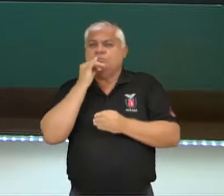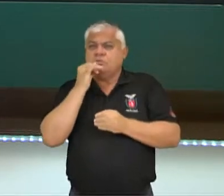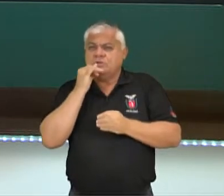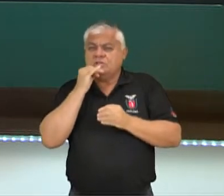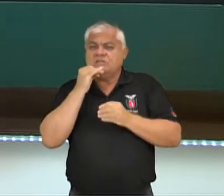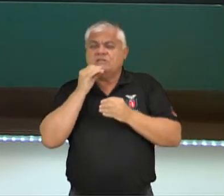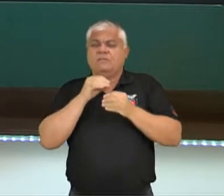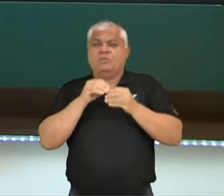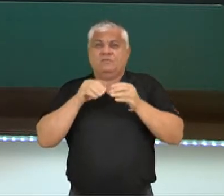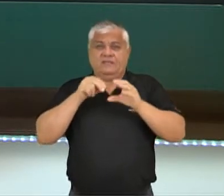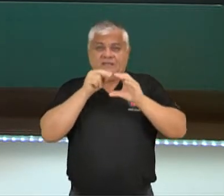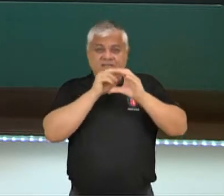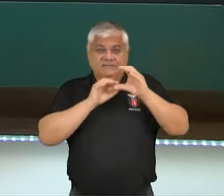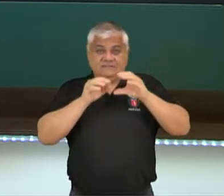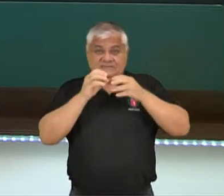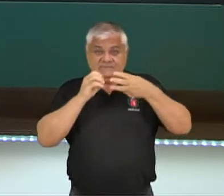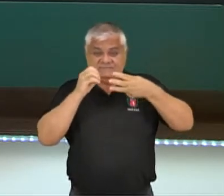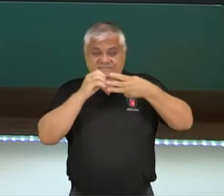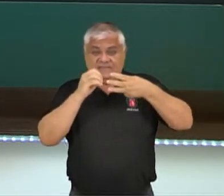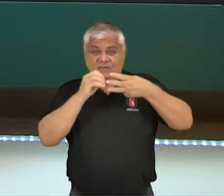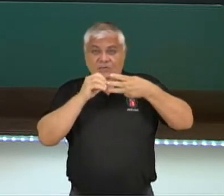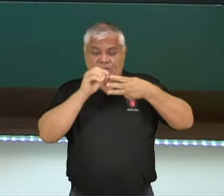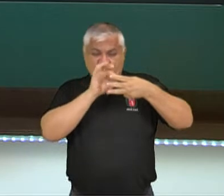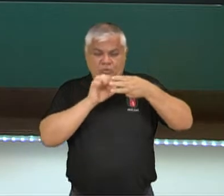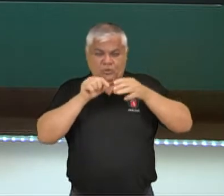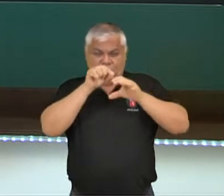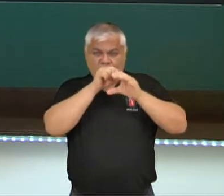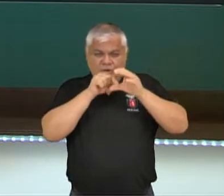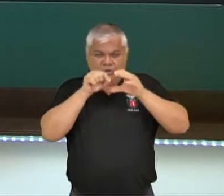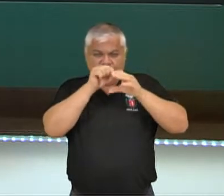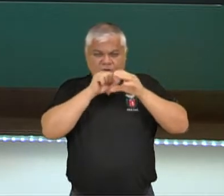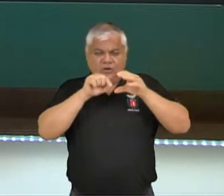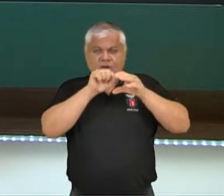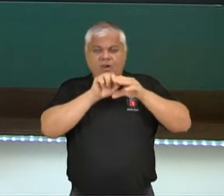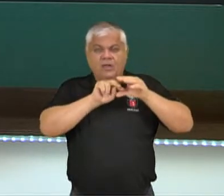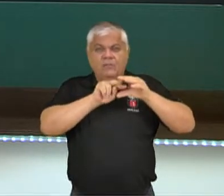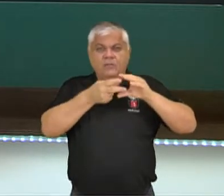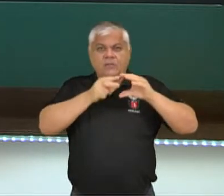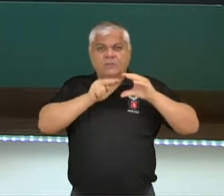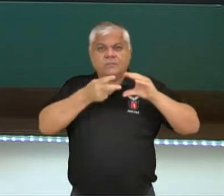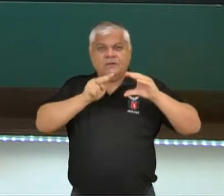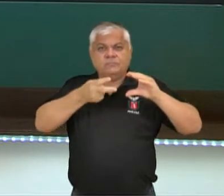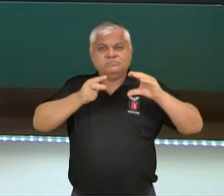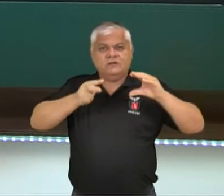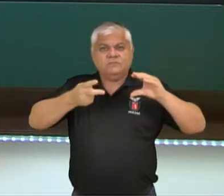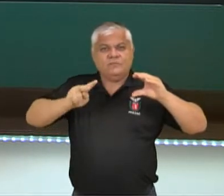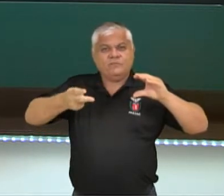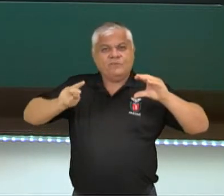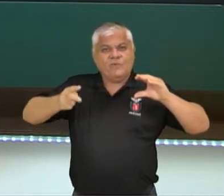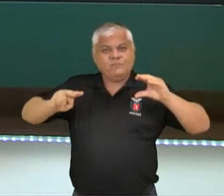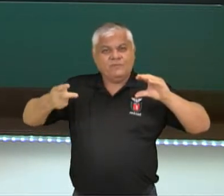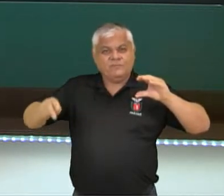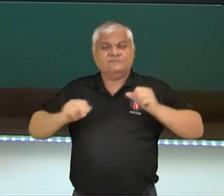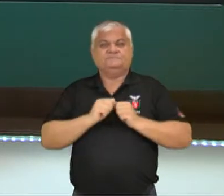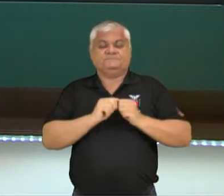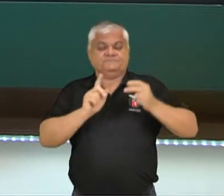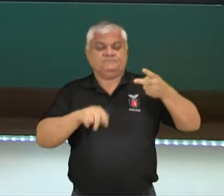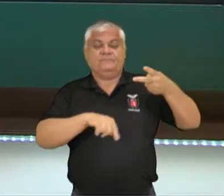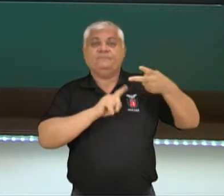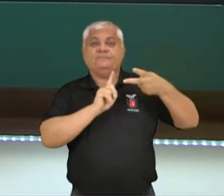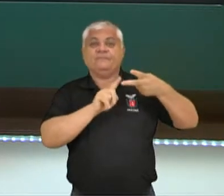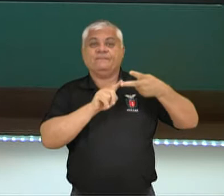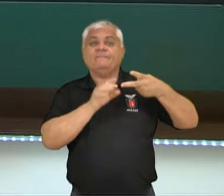presente no núcleo da célula e vou replicar, fazer cópias desse DNA. E o segundo evento é